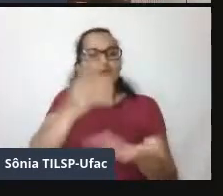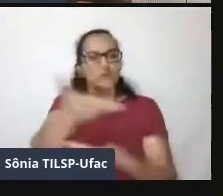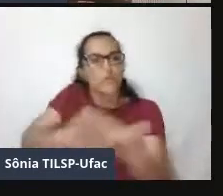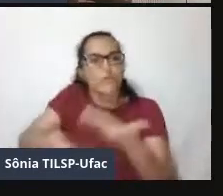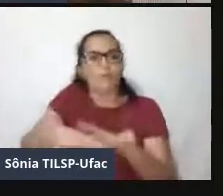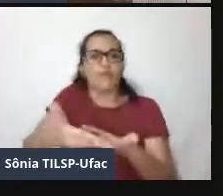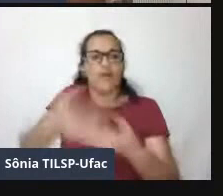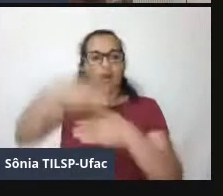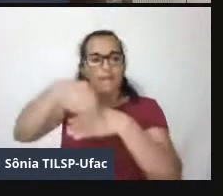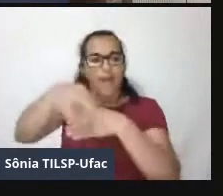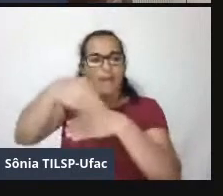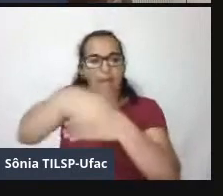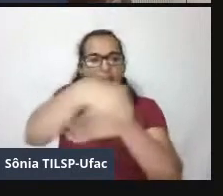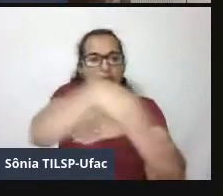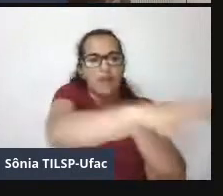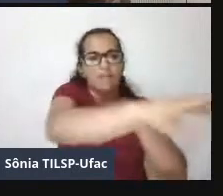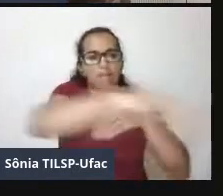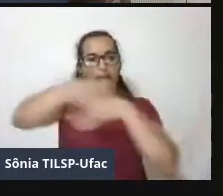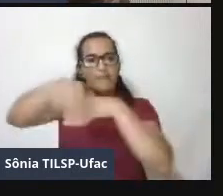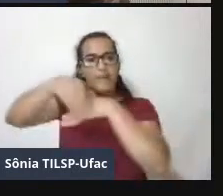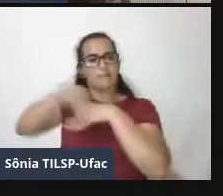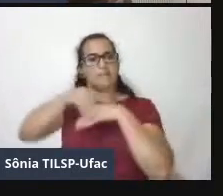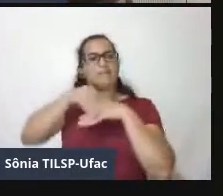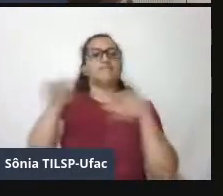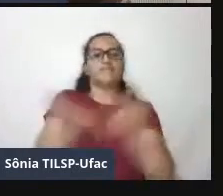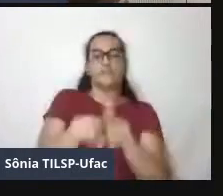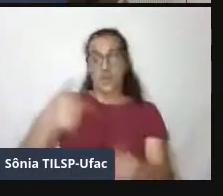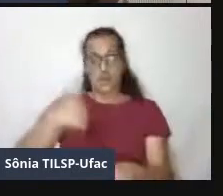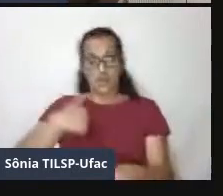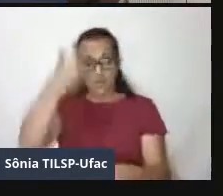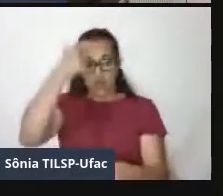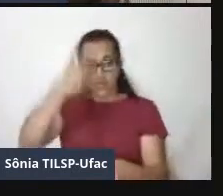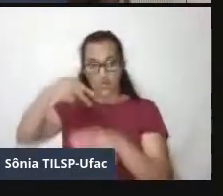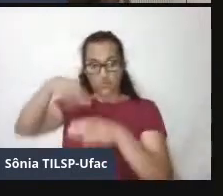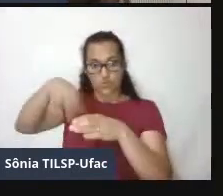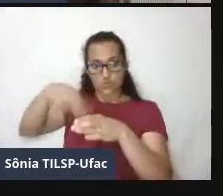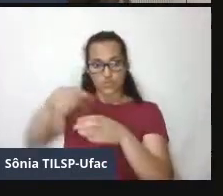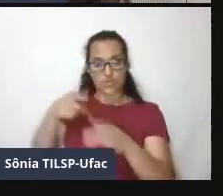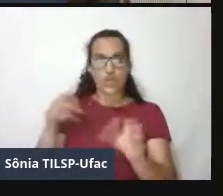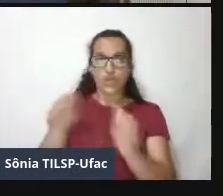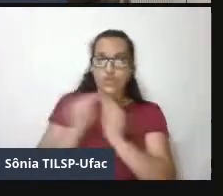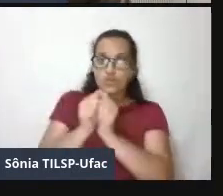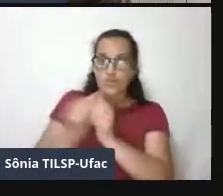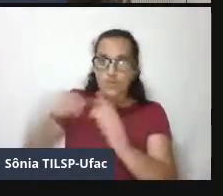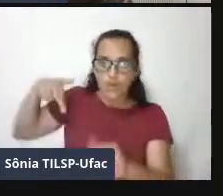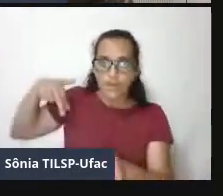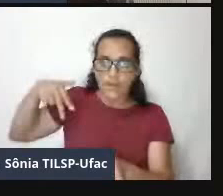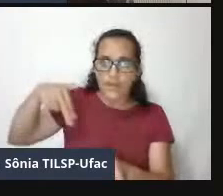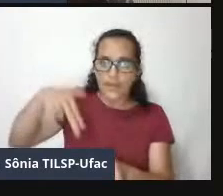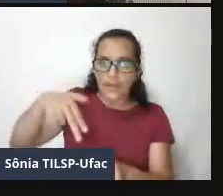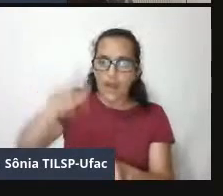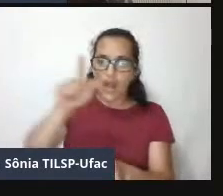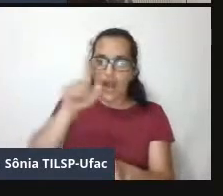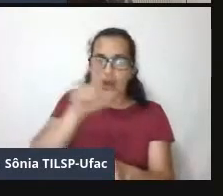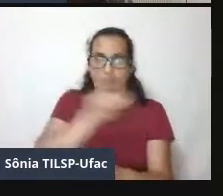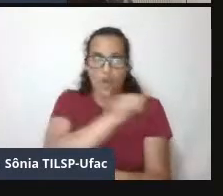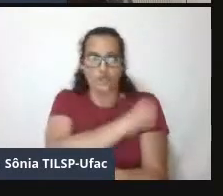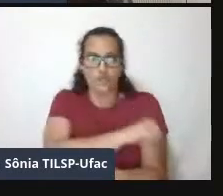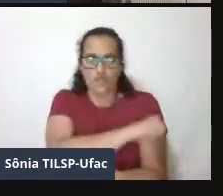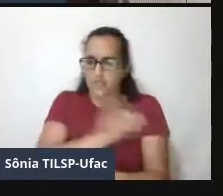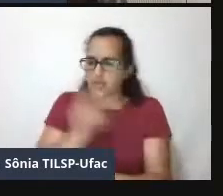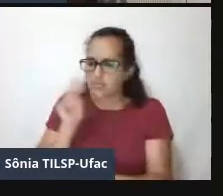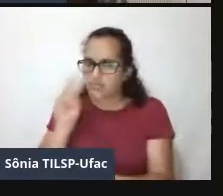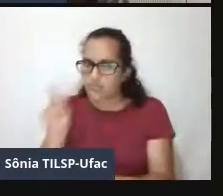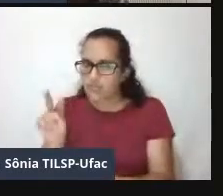conhecimentos. Porque não é só porque eu sou nutricionista que eu não posso passar na beira do leito e conversar com o enfermeiro e falar que aquele acesso está pensando em sinal